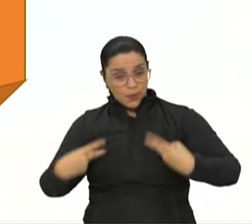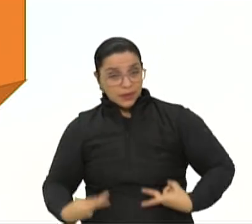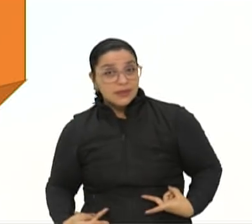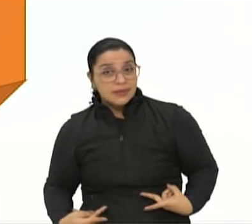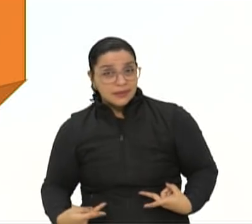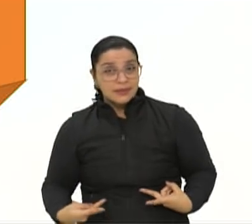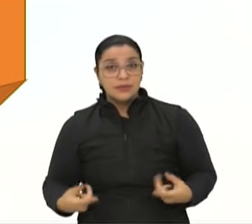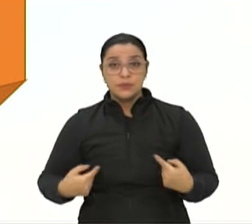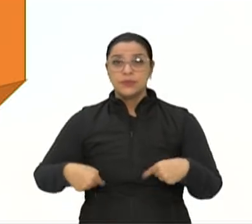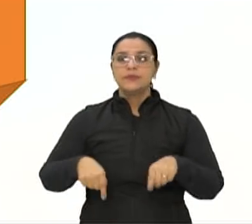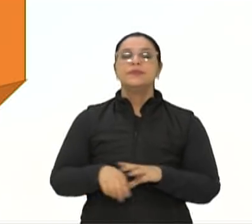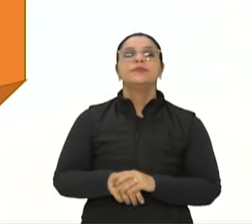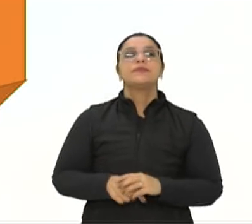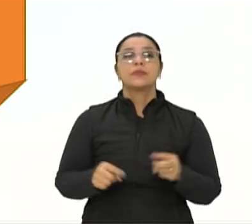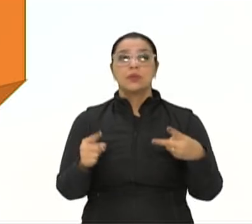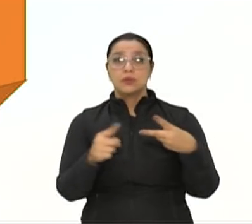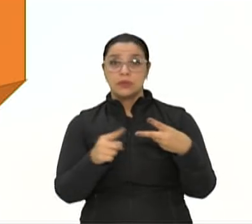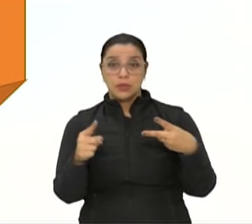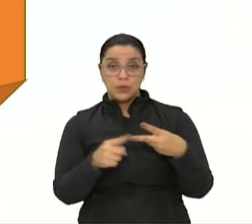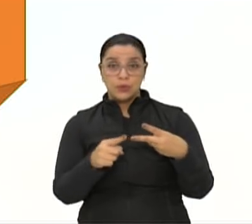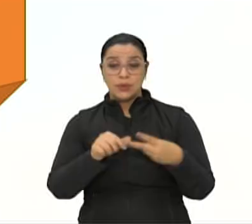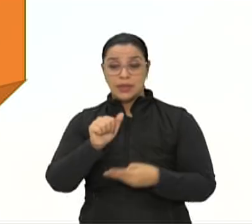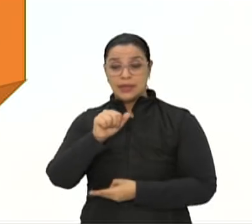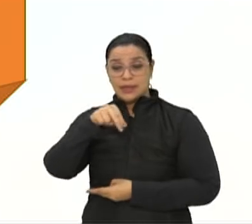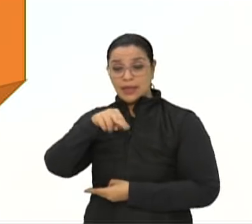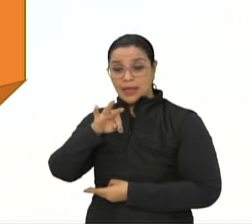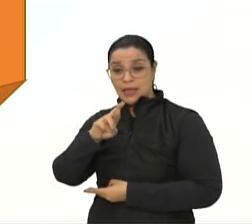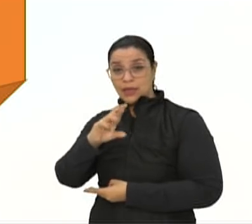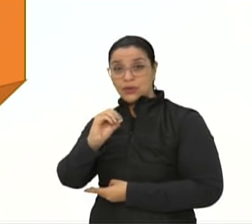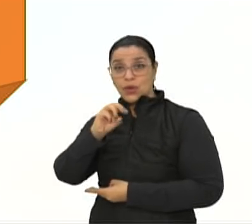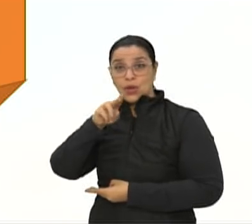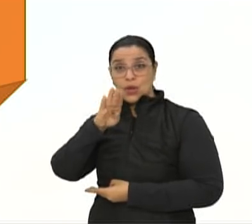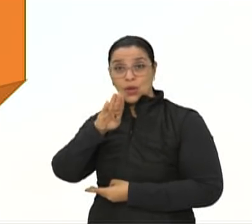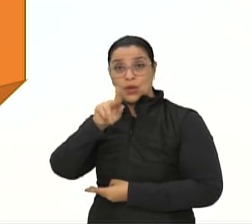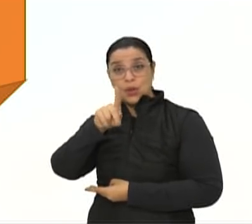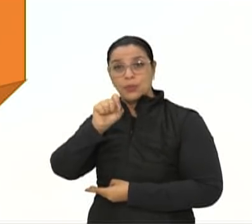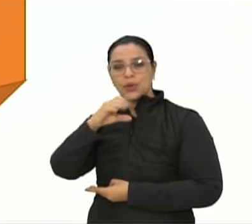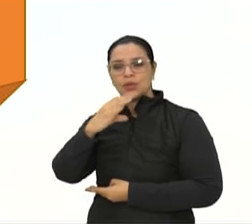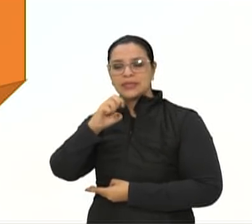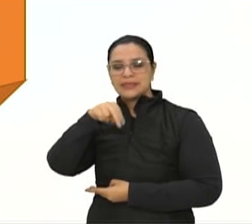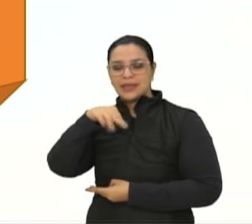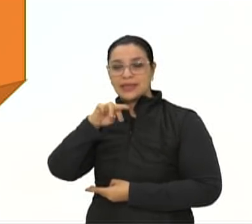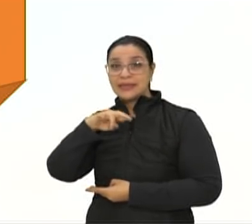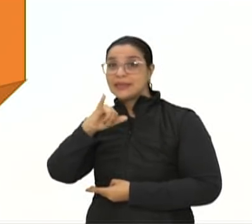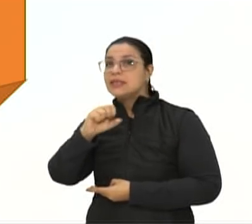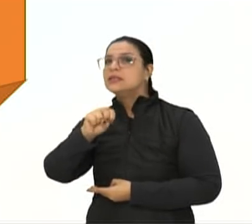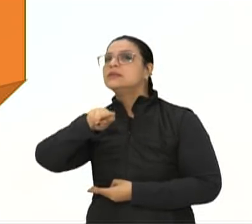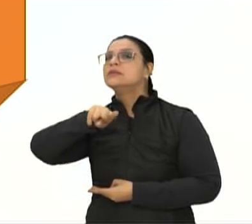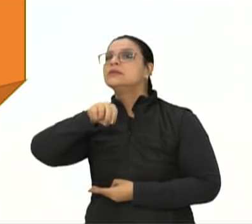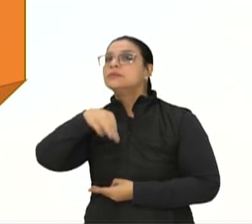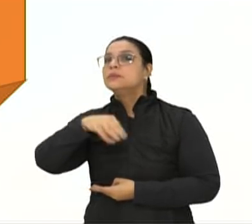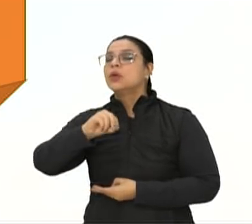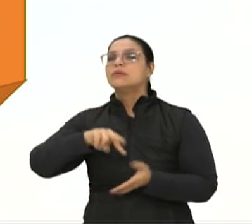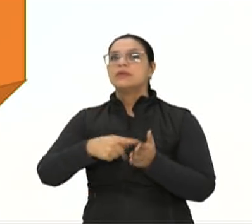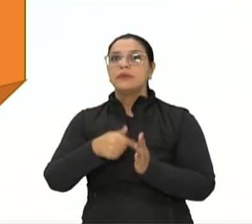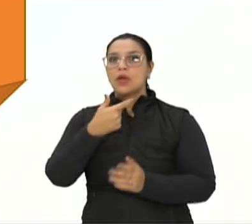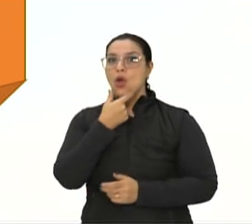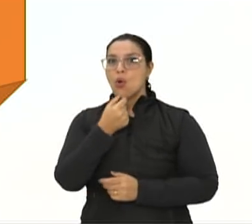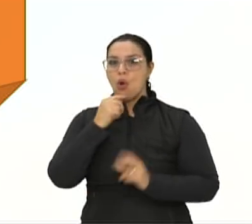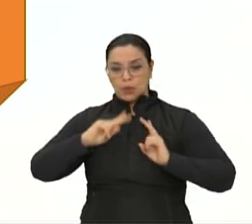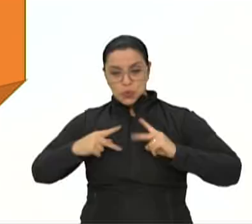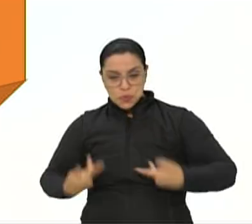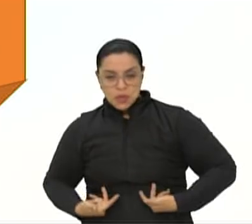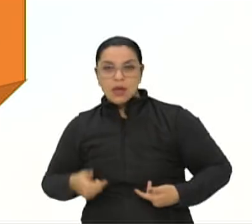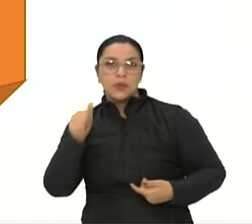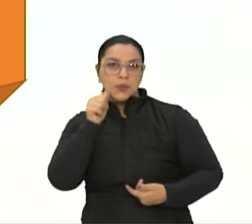renascimento dos greco-romanos, o antropocentrismo filosófico, valorização do ser humano na filosofia, e o Erasmo de Roterdã, que